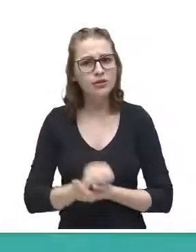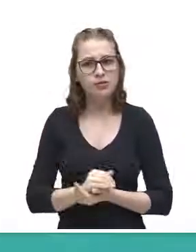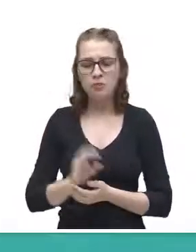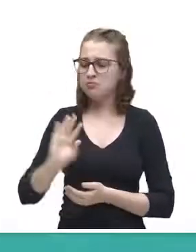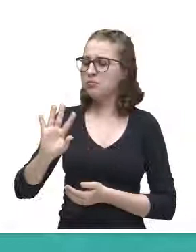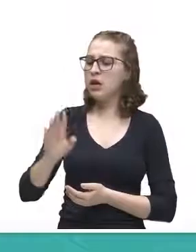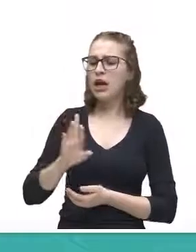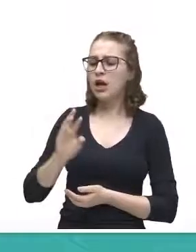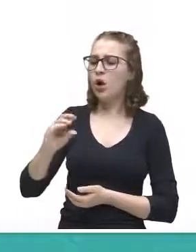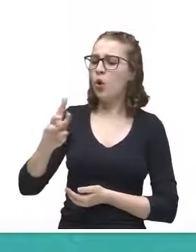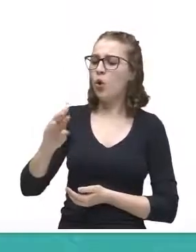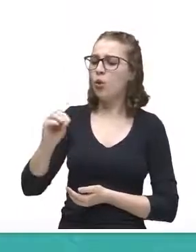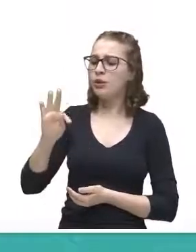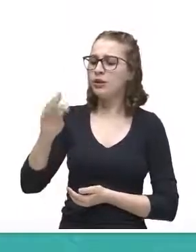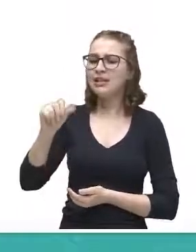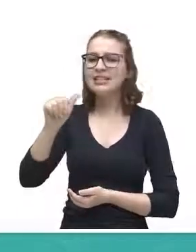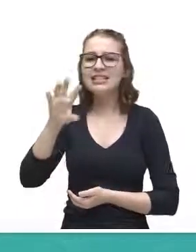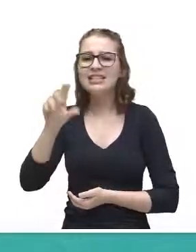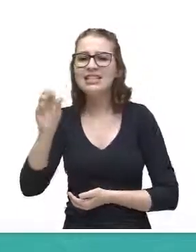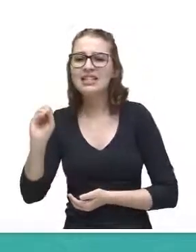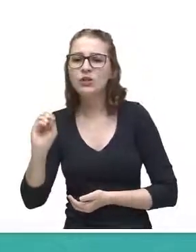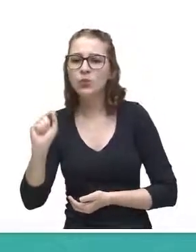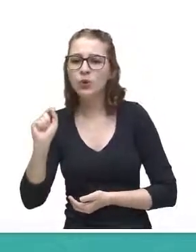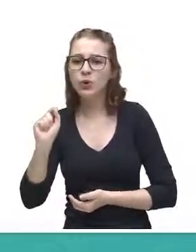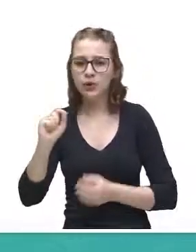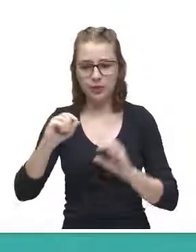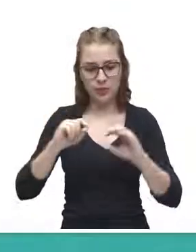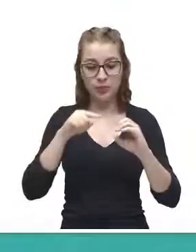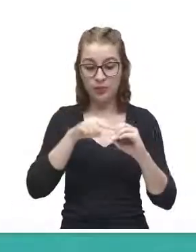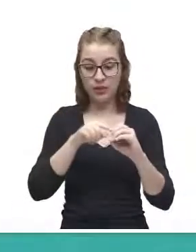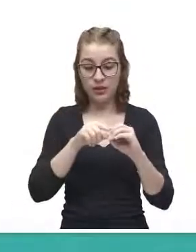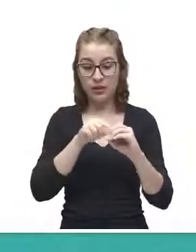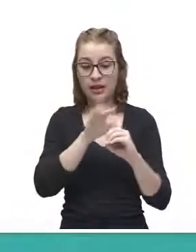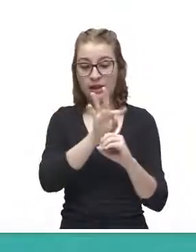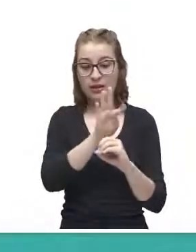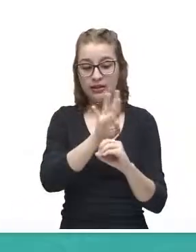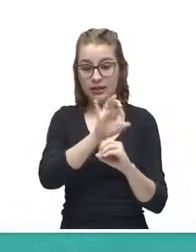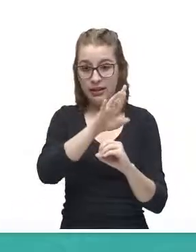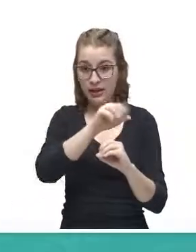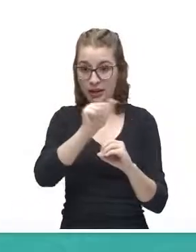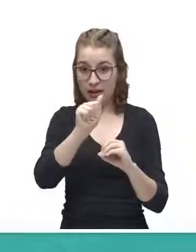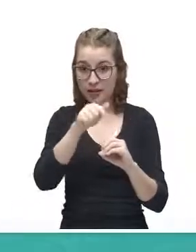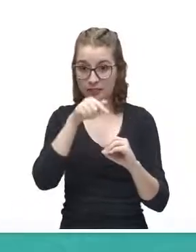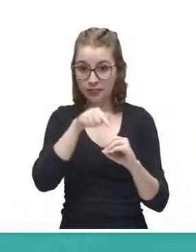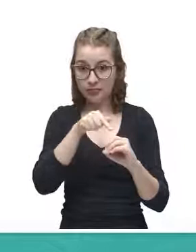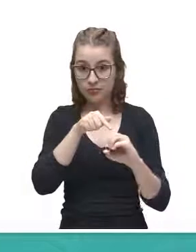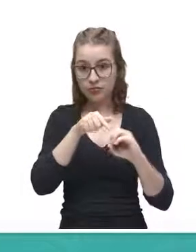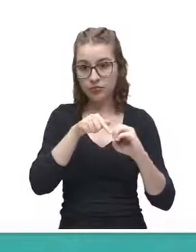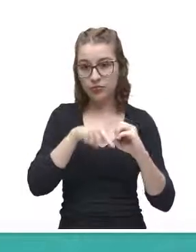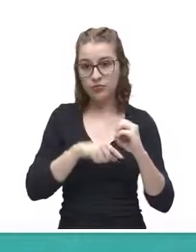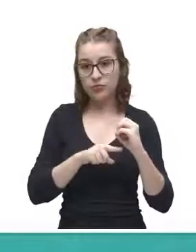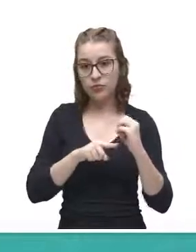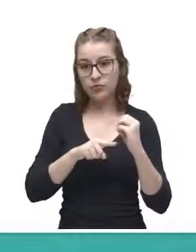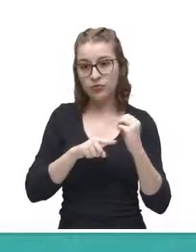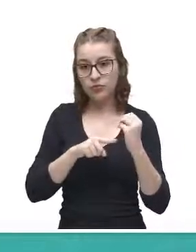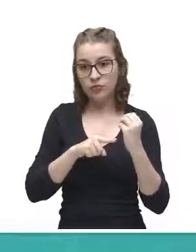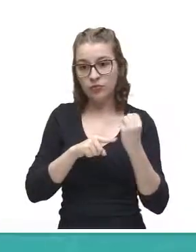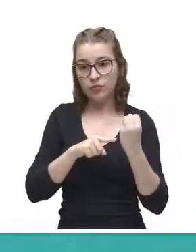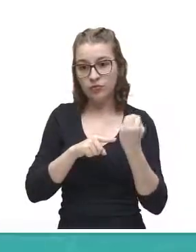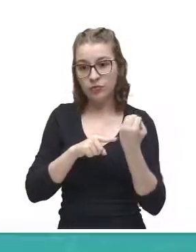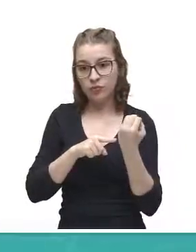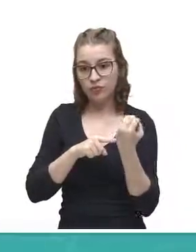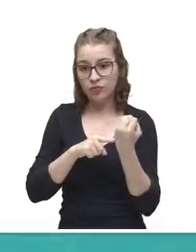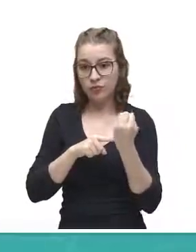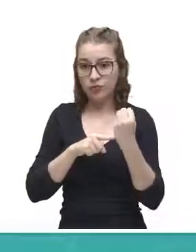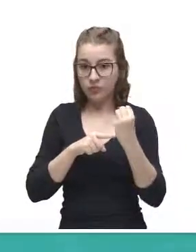O movimento de rotação, gente, é um movimento em que o planeta, ele faz em seu próprio